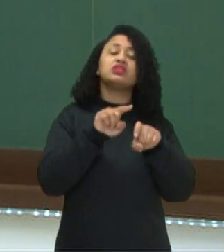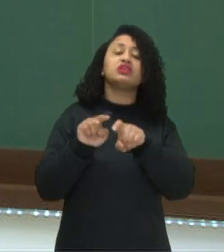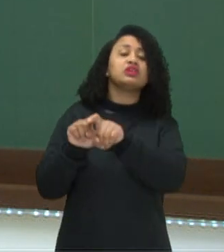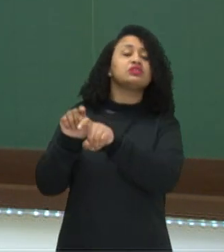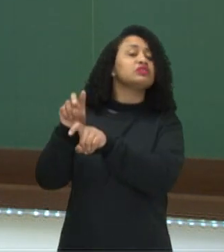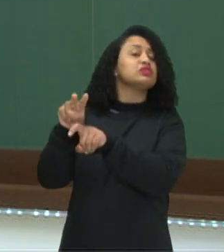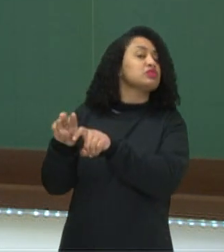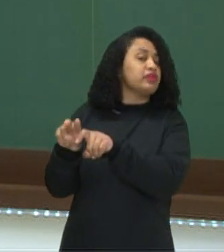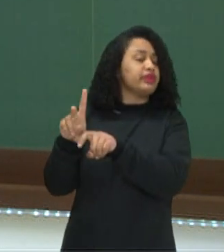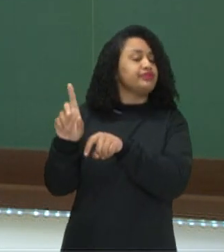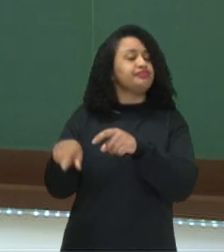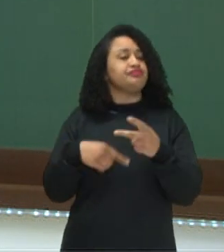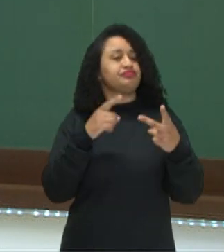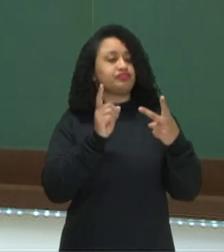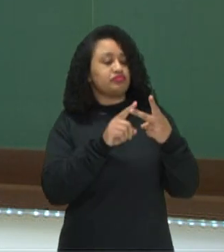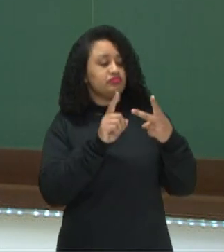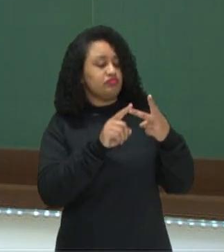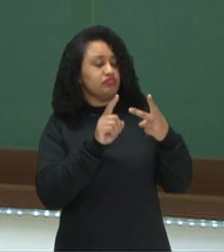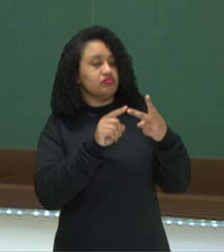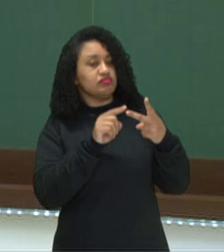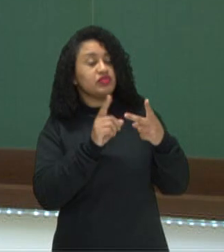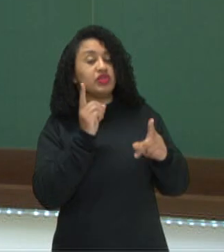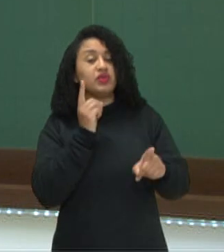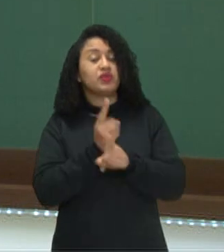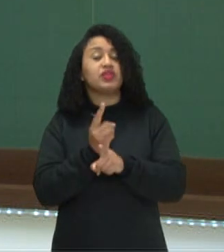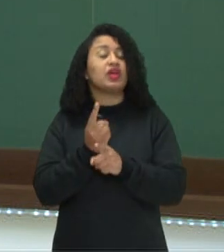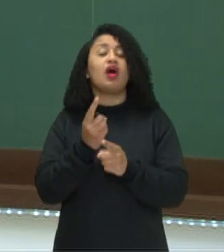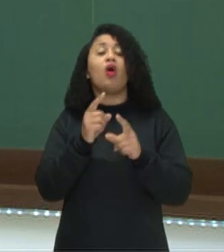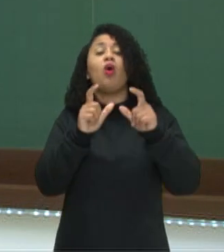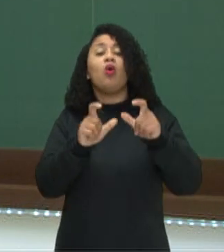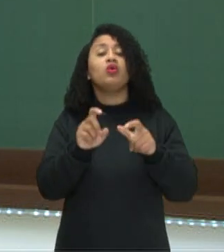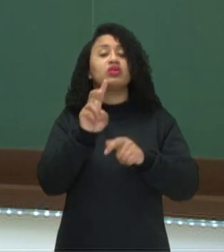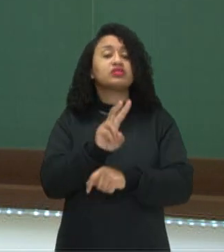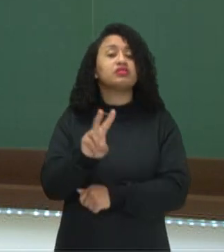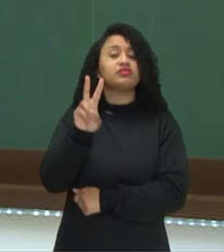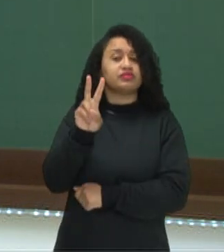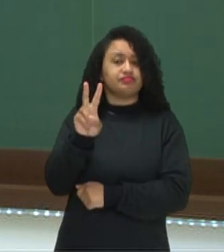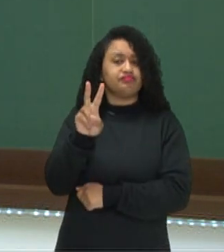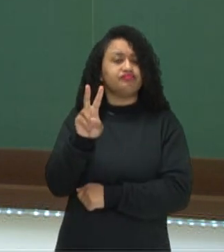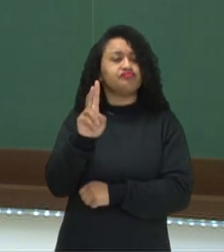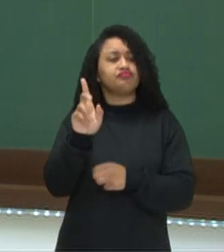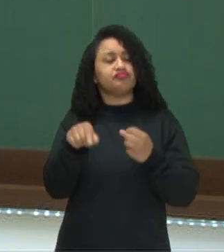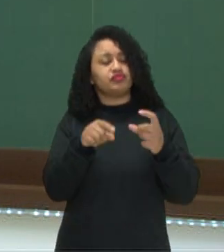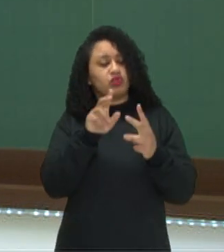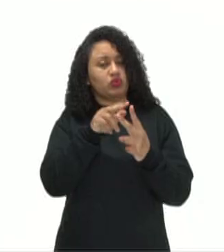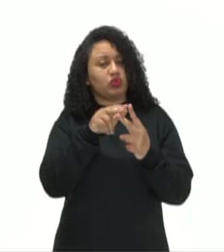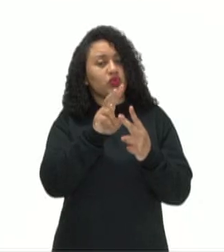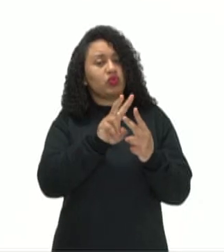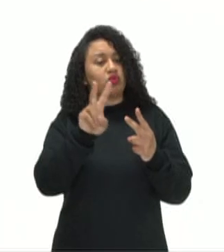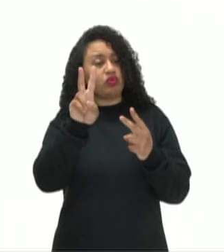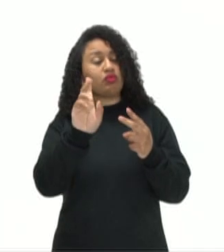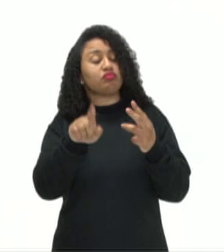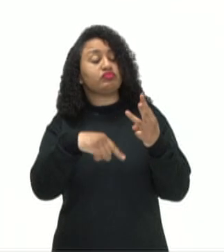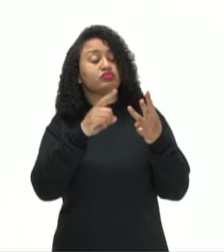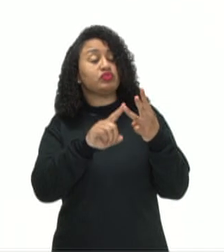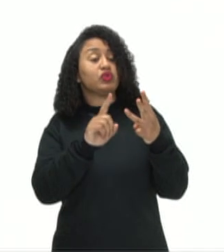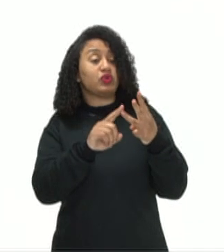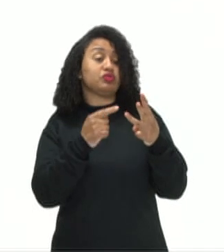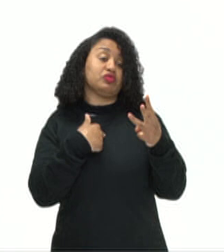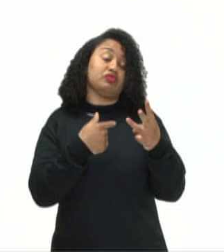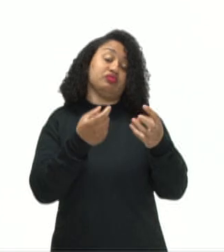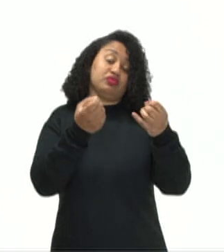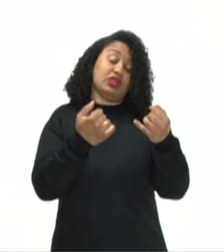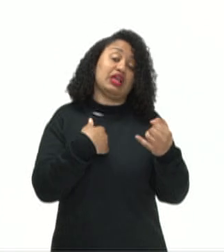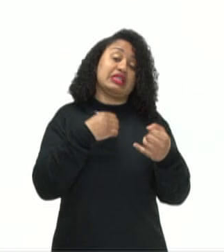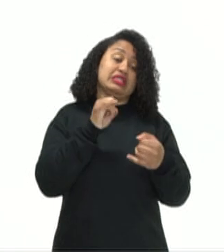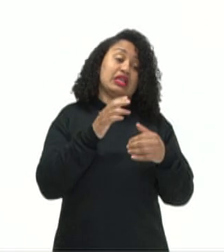Na sequência, encontramos o vértice da parábola. E por último, classificamos se essa parábola tem valor de